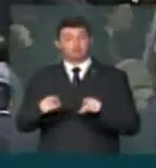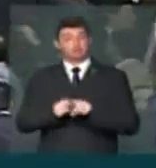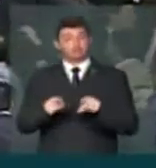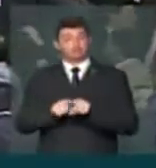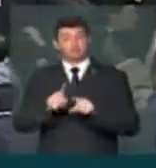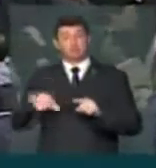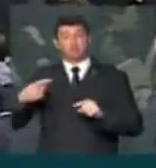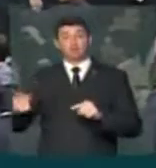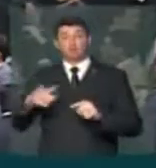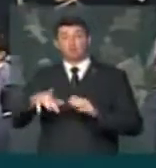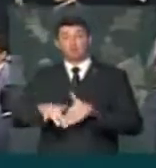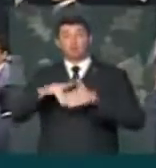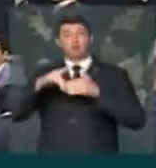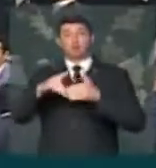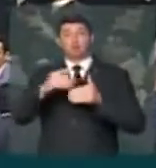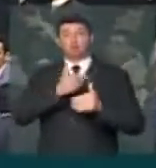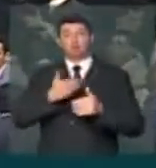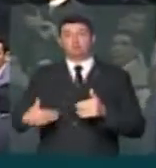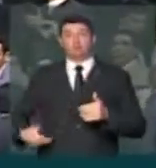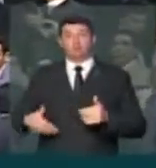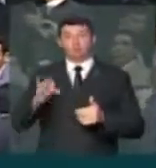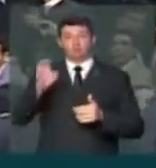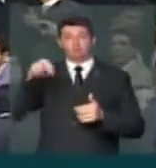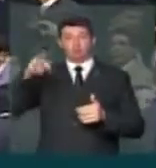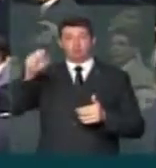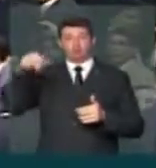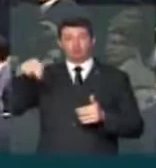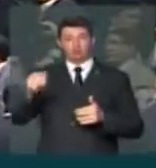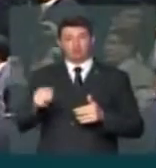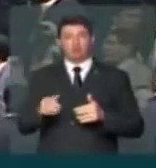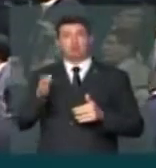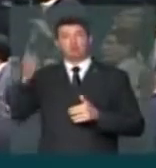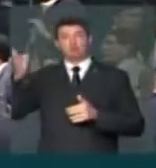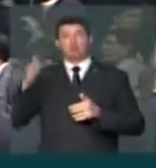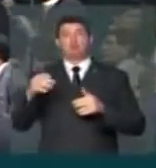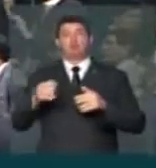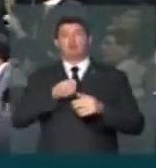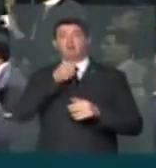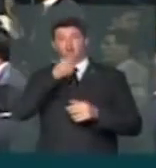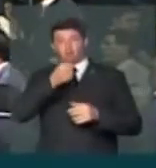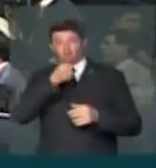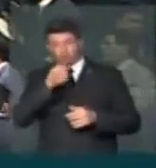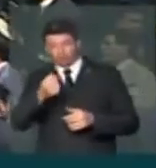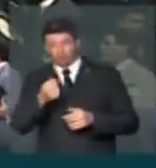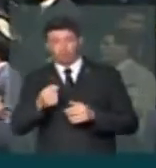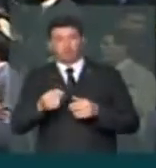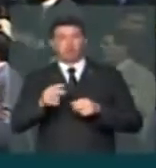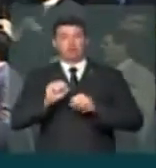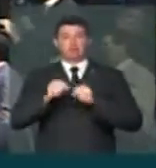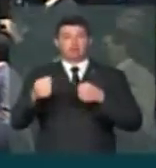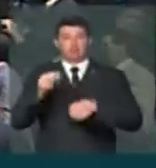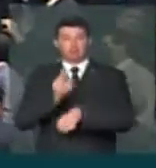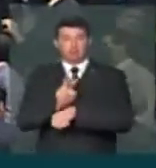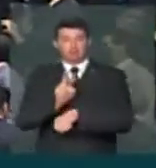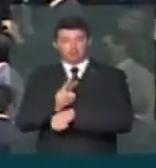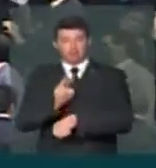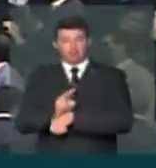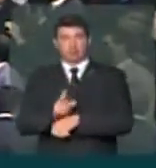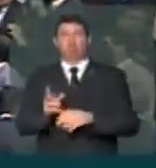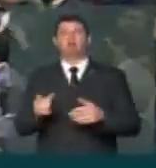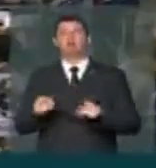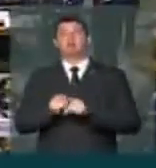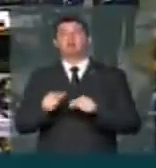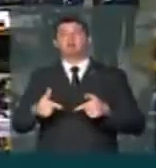também na sequência, o líder do governo, Henrique Fontana, foi aos microfones para defender o decreto da presidenta Dilma e defender